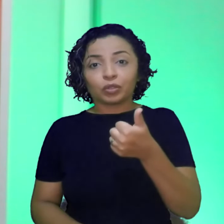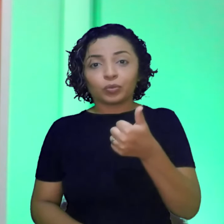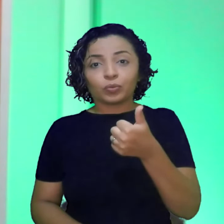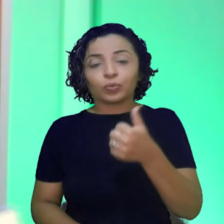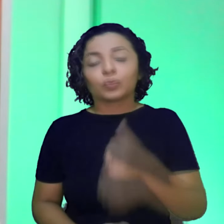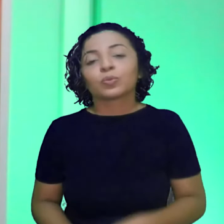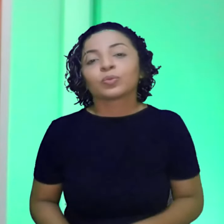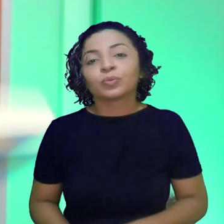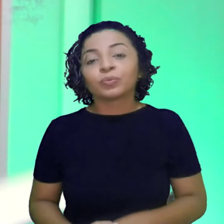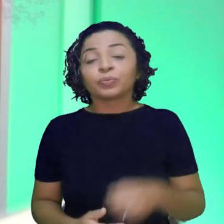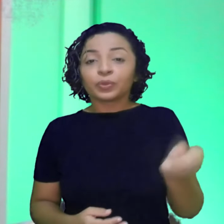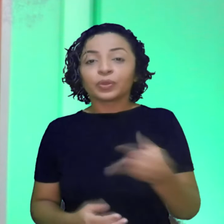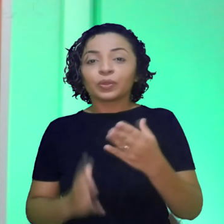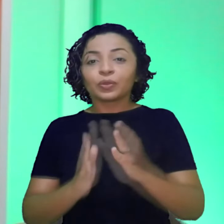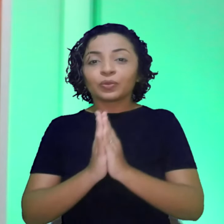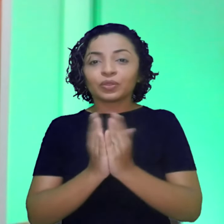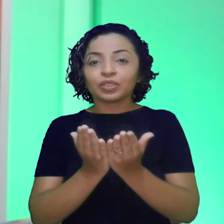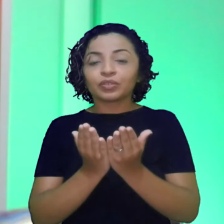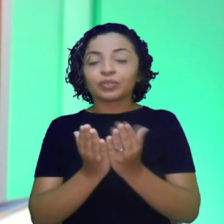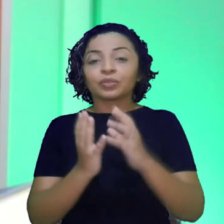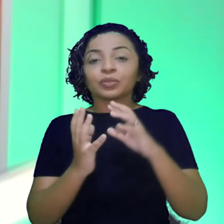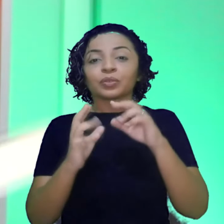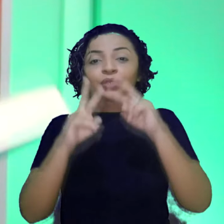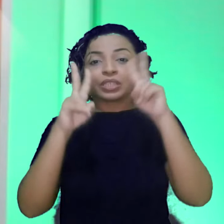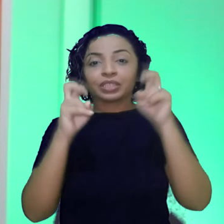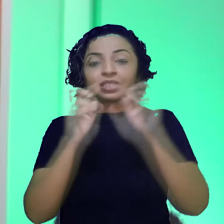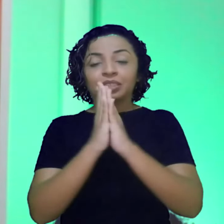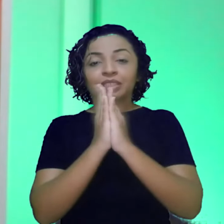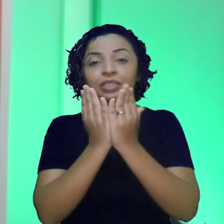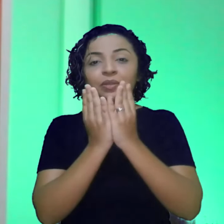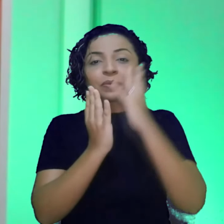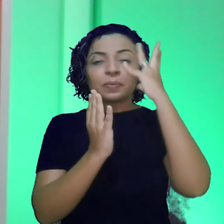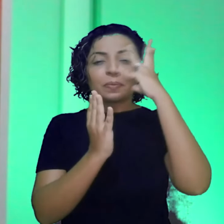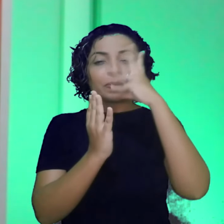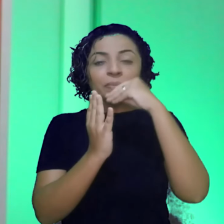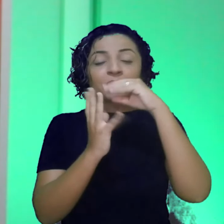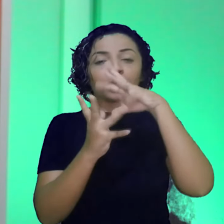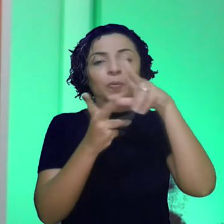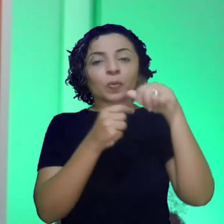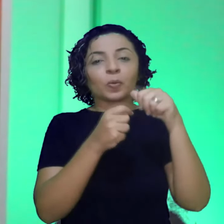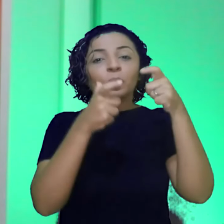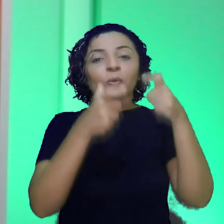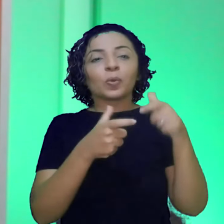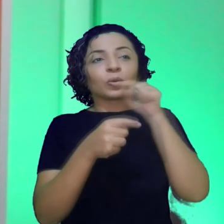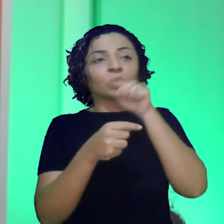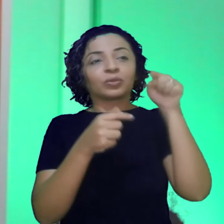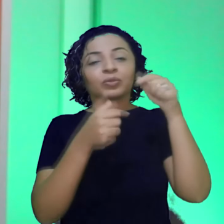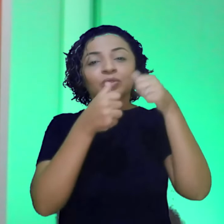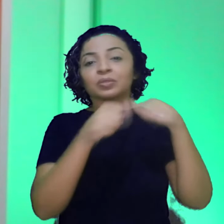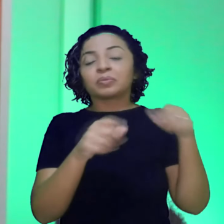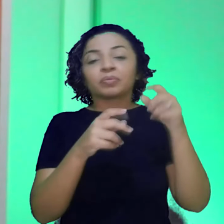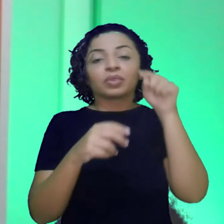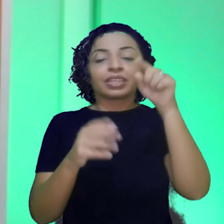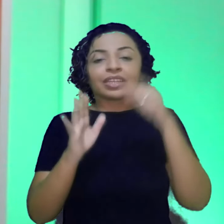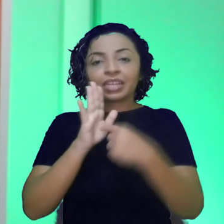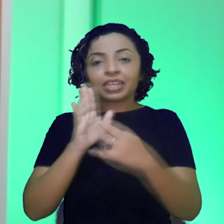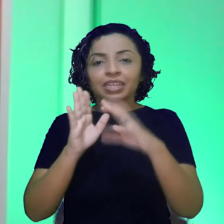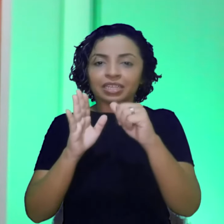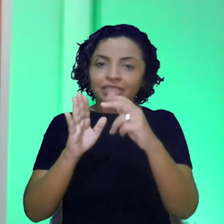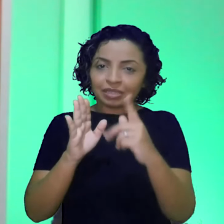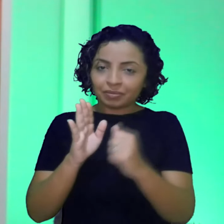E seu novo livro, Belo Mundo, Onde Você Está? Confiram a capa aí. Deixa eu dar uma olhada aqui.